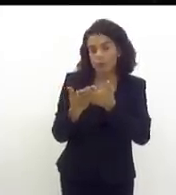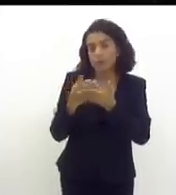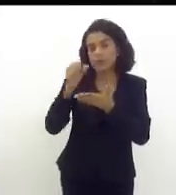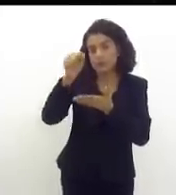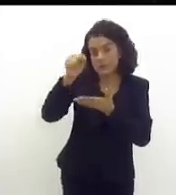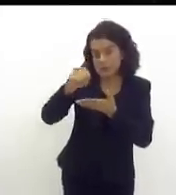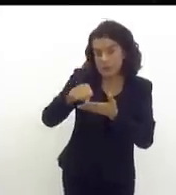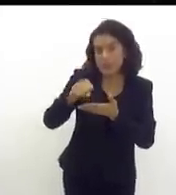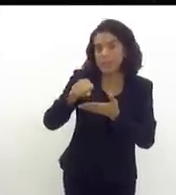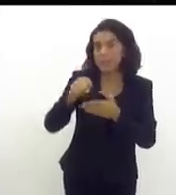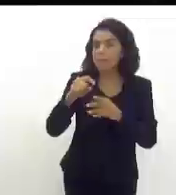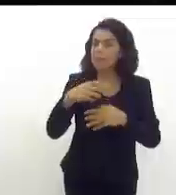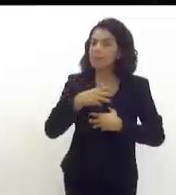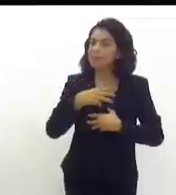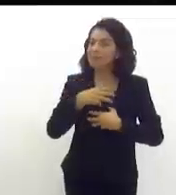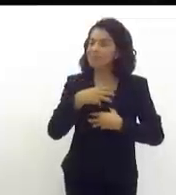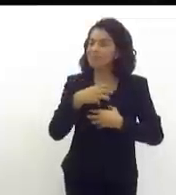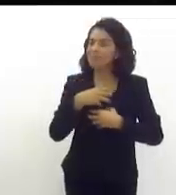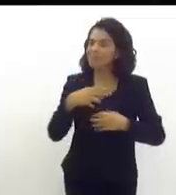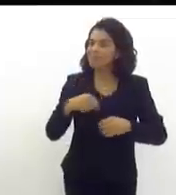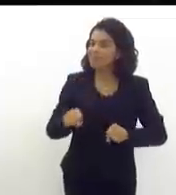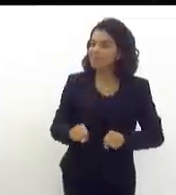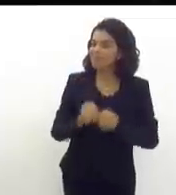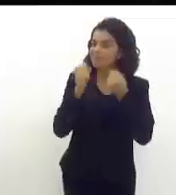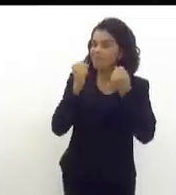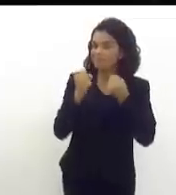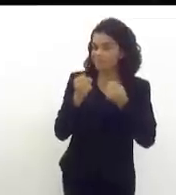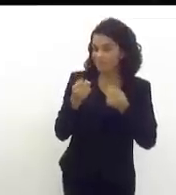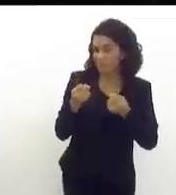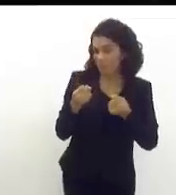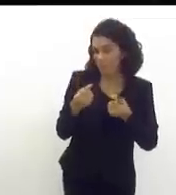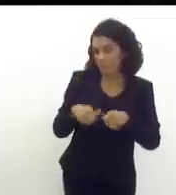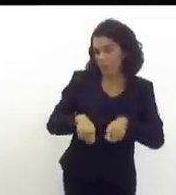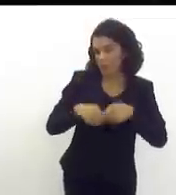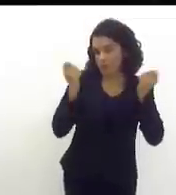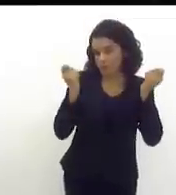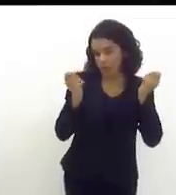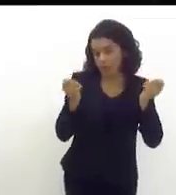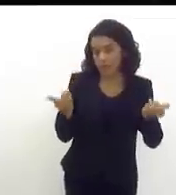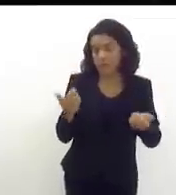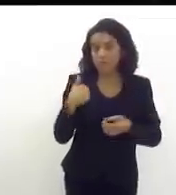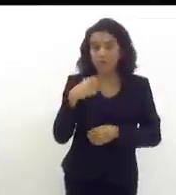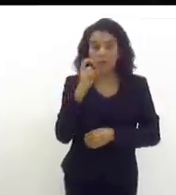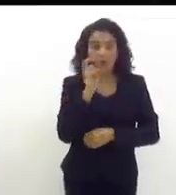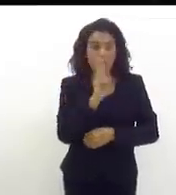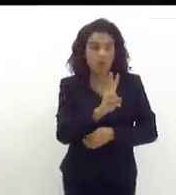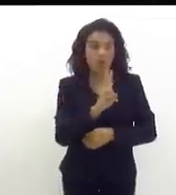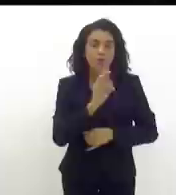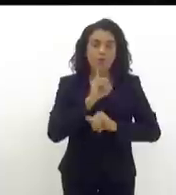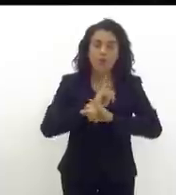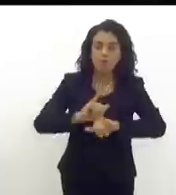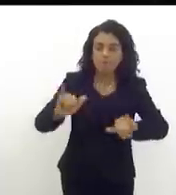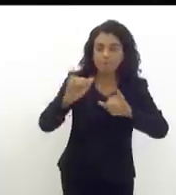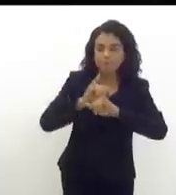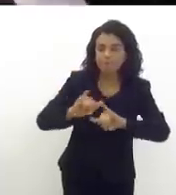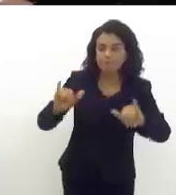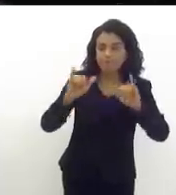e estão se sentindo lesados como é que vai ficar isso eu vi uma nota